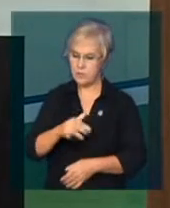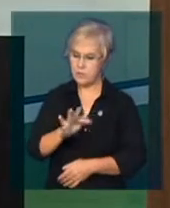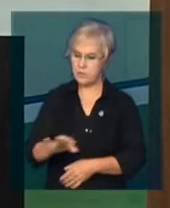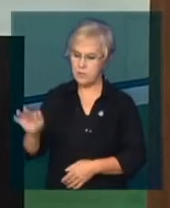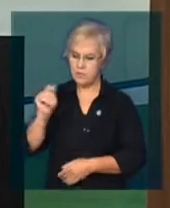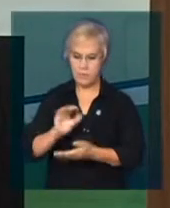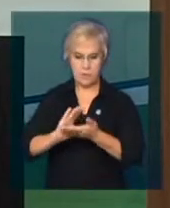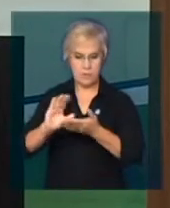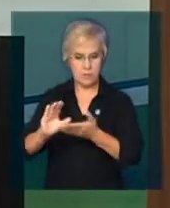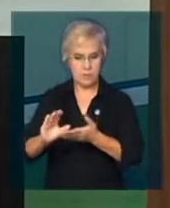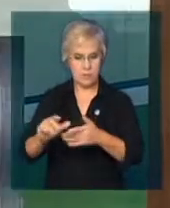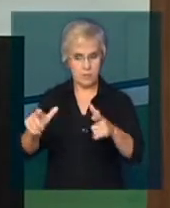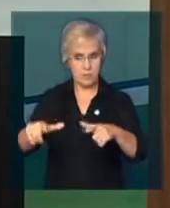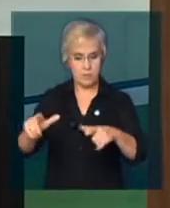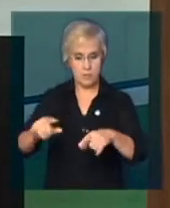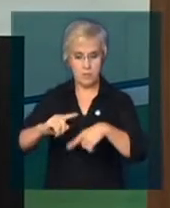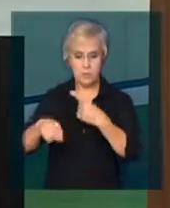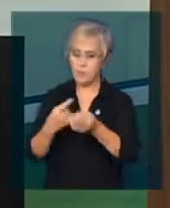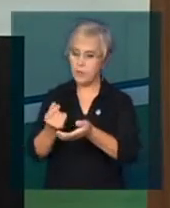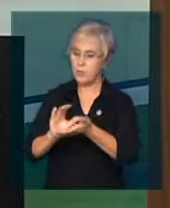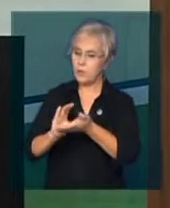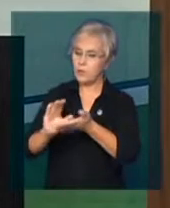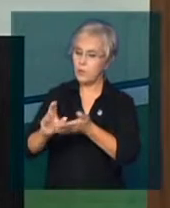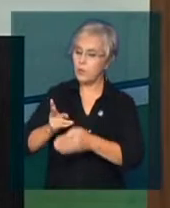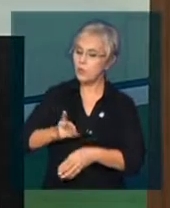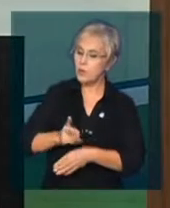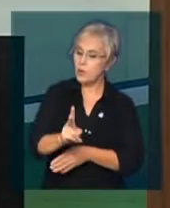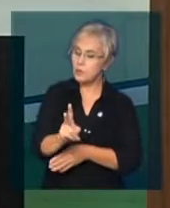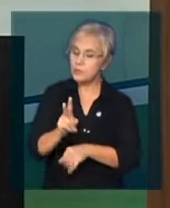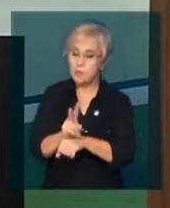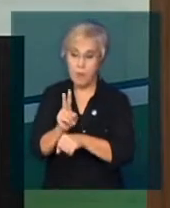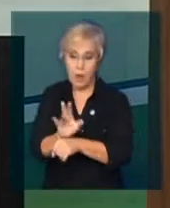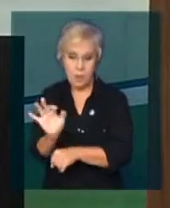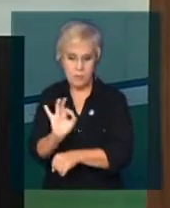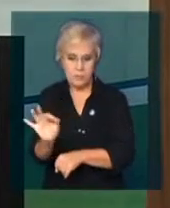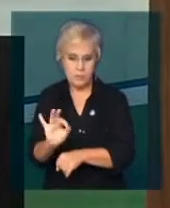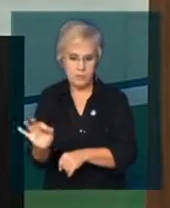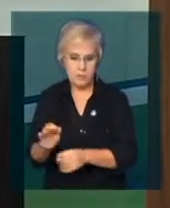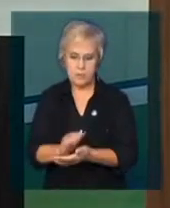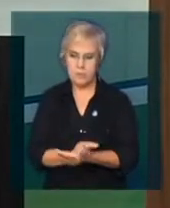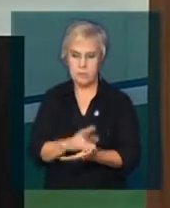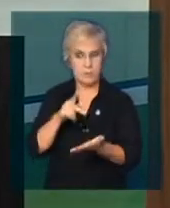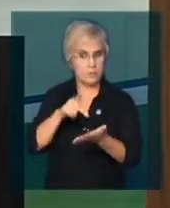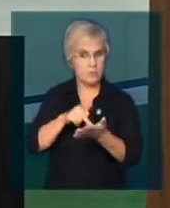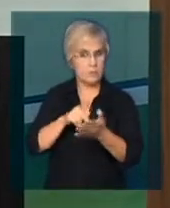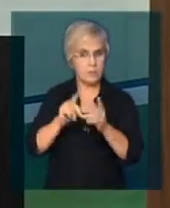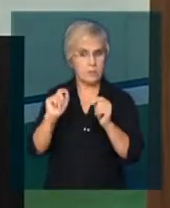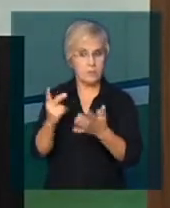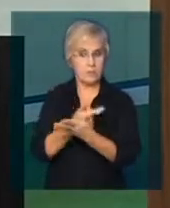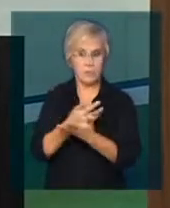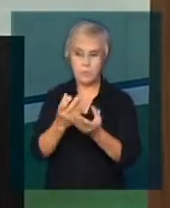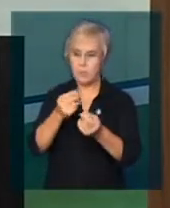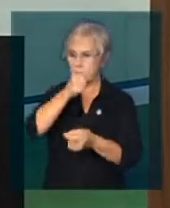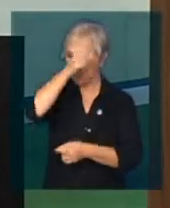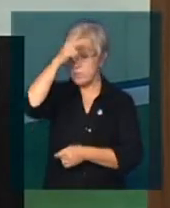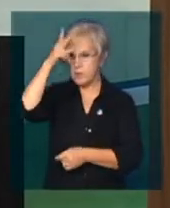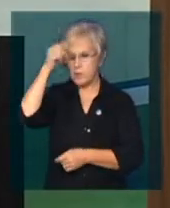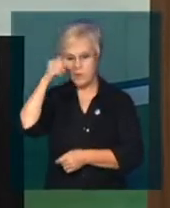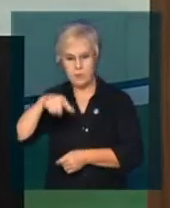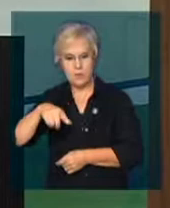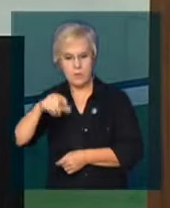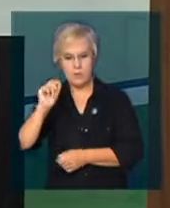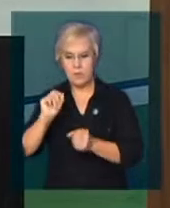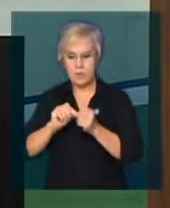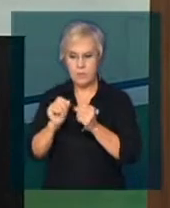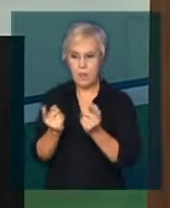nas suas instalações e depois não ter o recurso para manter o custeio. A verdade é essa. Muitos prefeitos preferem, vão fazer o